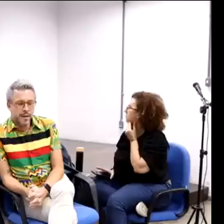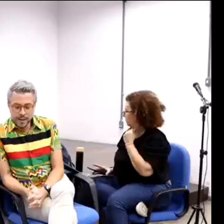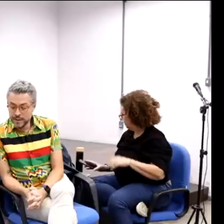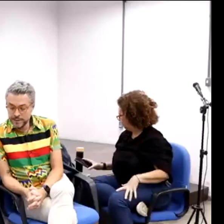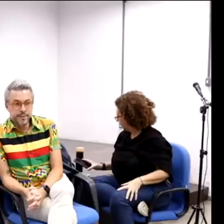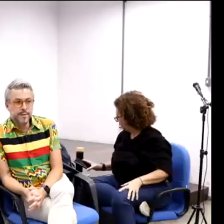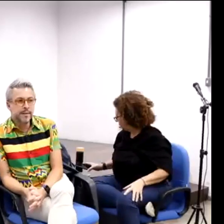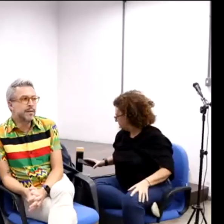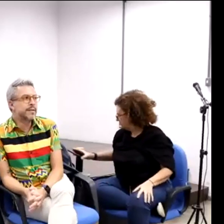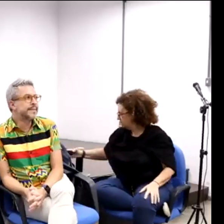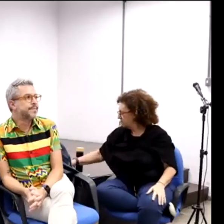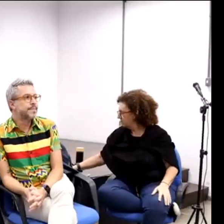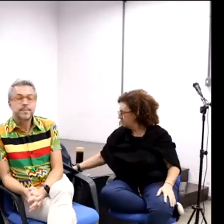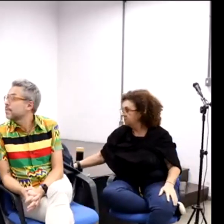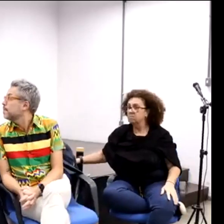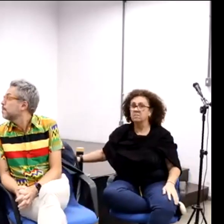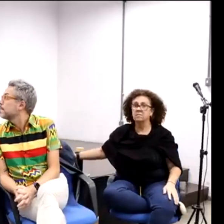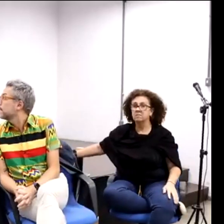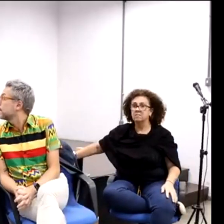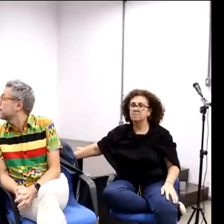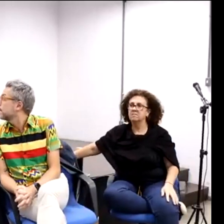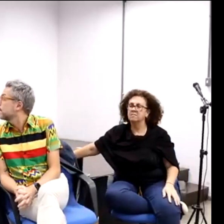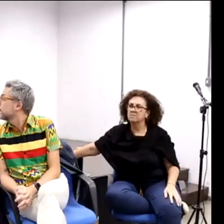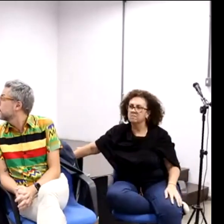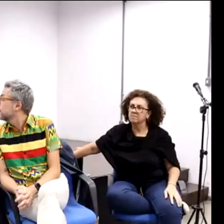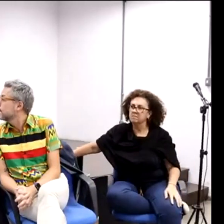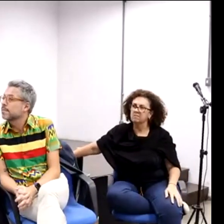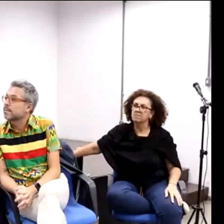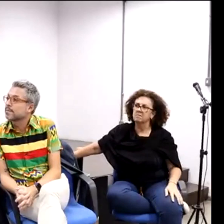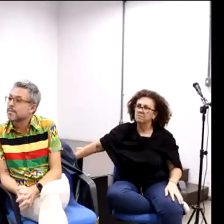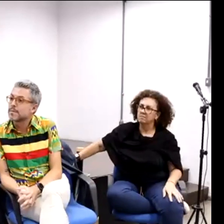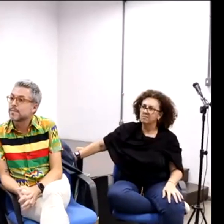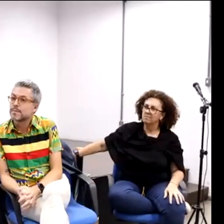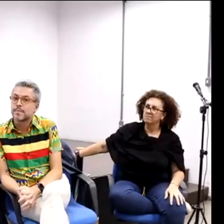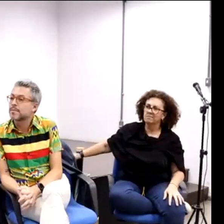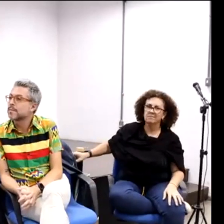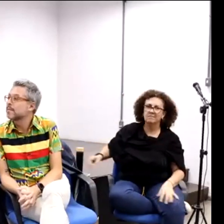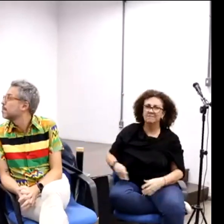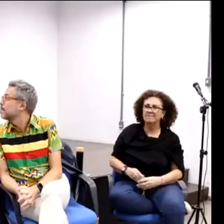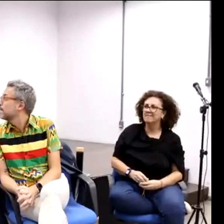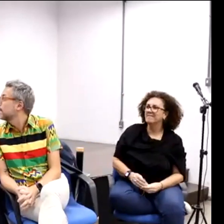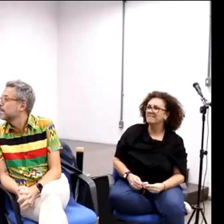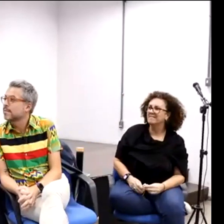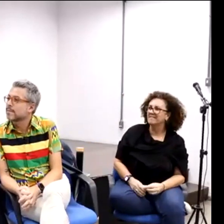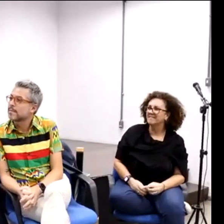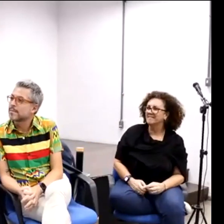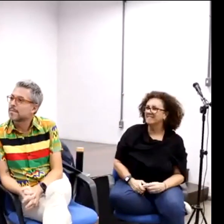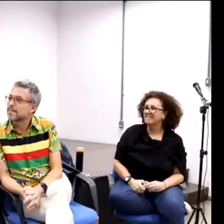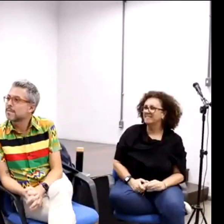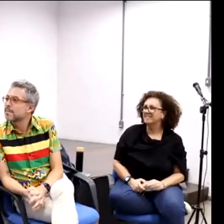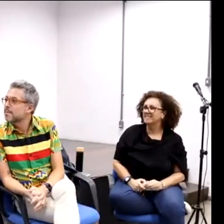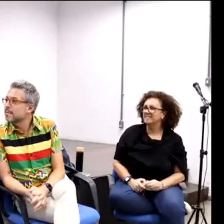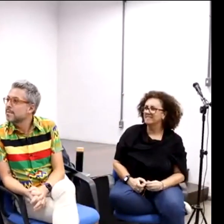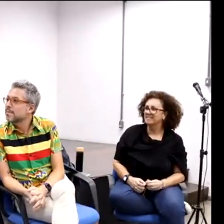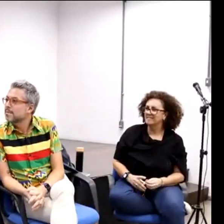Boa tarde a todas, todos e todes. Boa tarde ao pessoal do Zoom. Tem que falar para a câmera, cara, né? Não precisa dar as costas. É